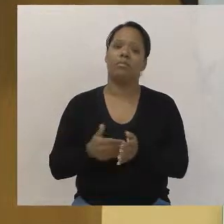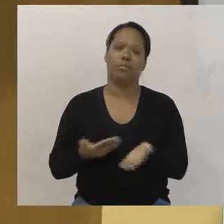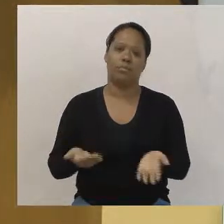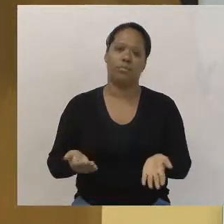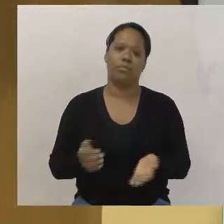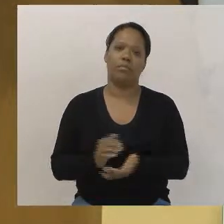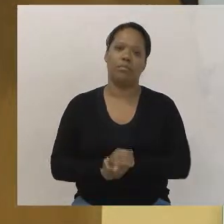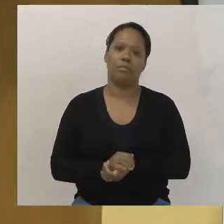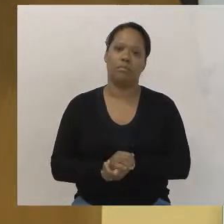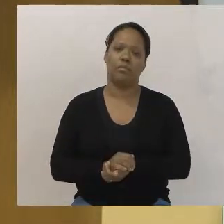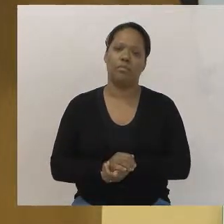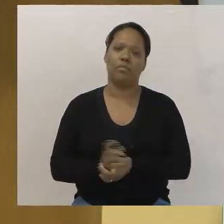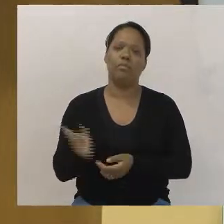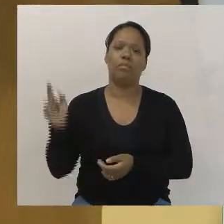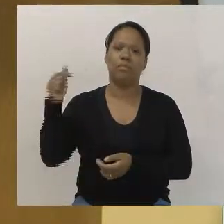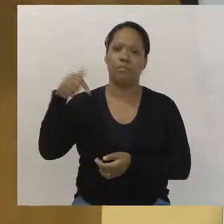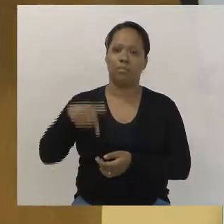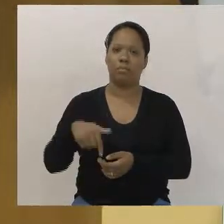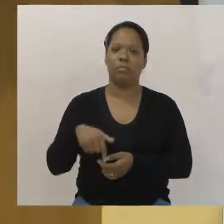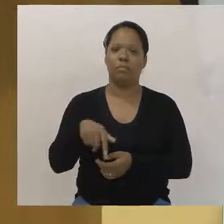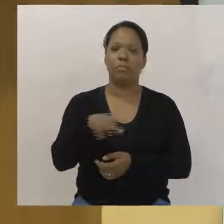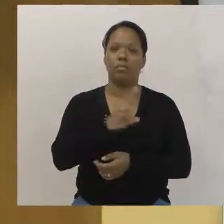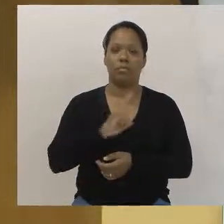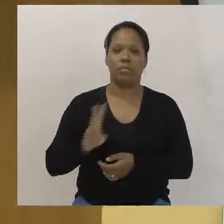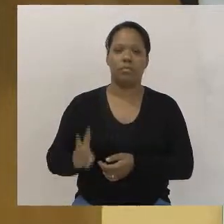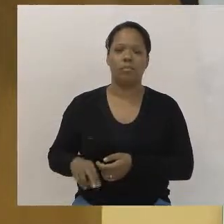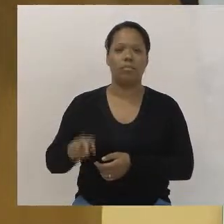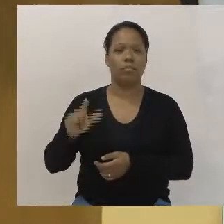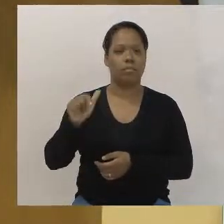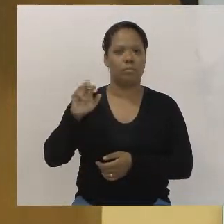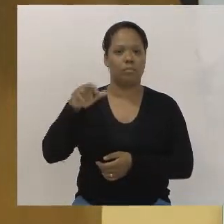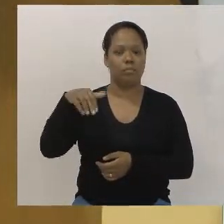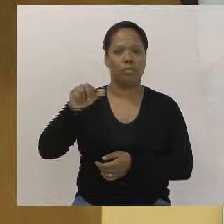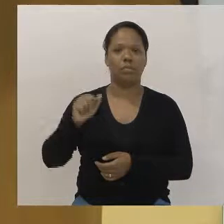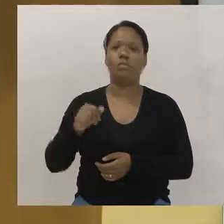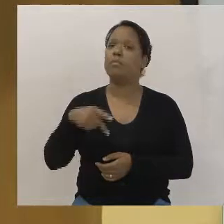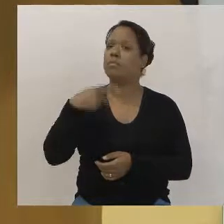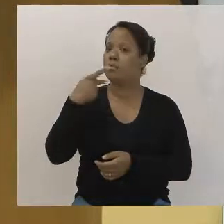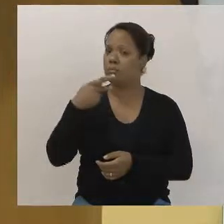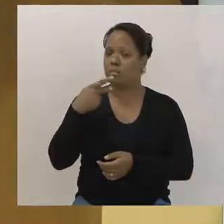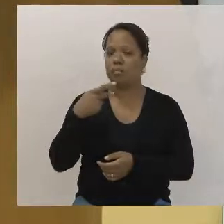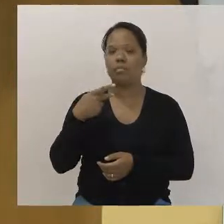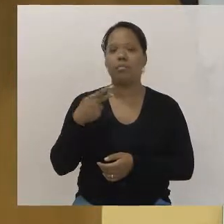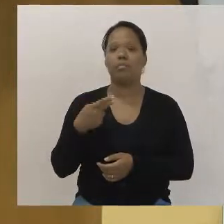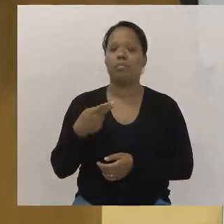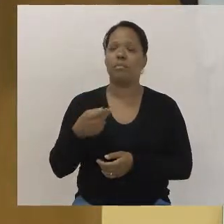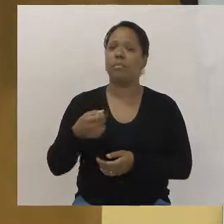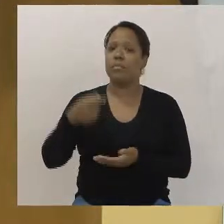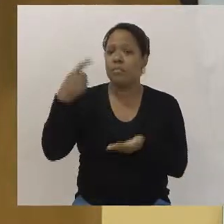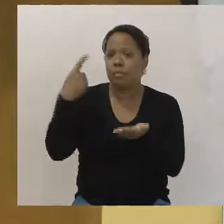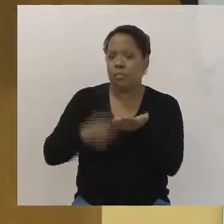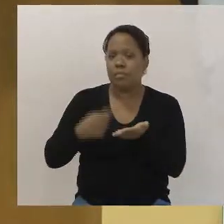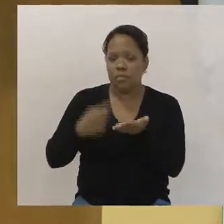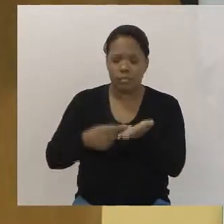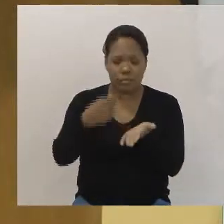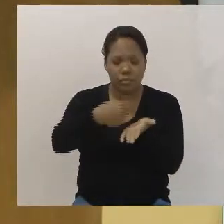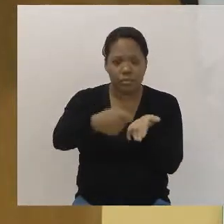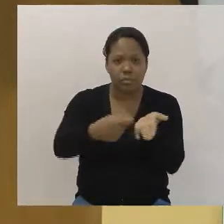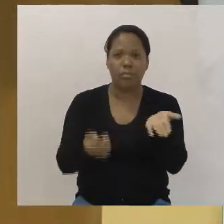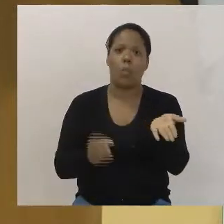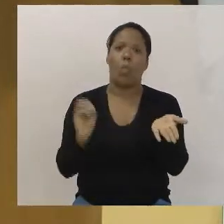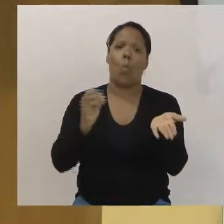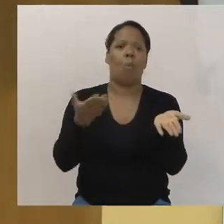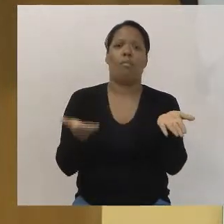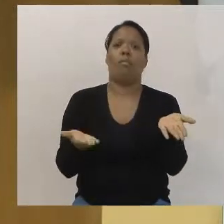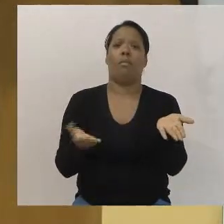que este vereador valmir vem aqui e se diz que vai ser feito porque tá no projeto e não é